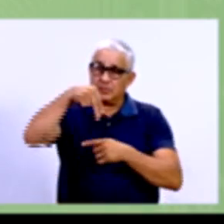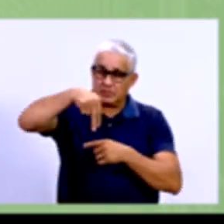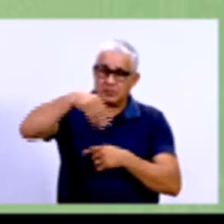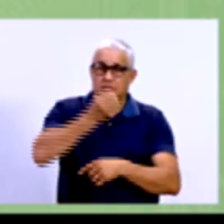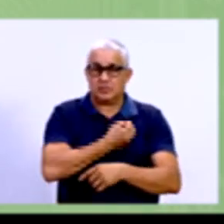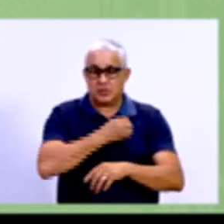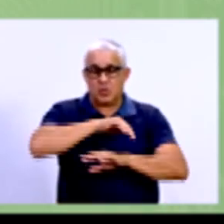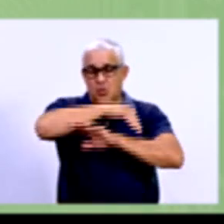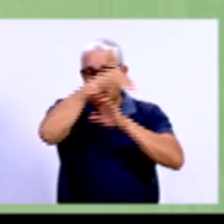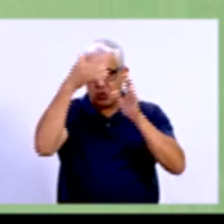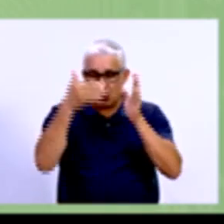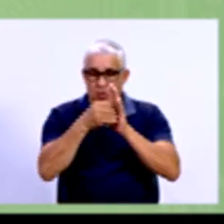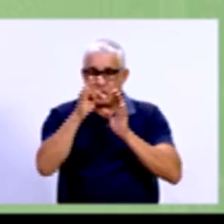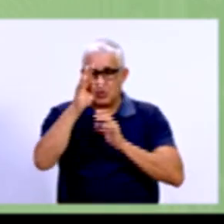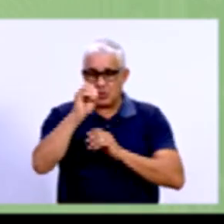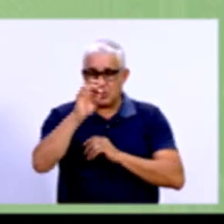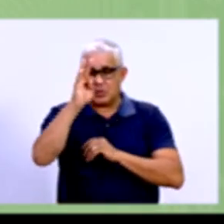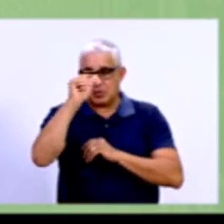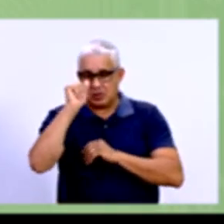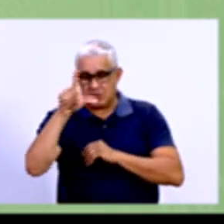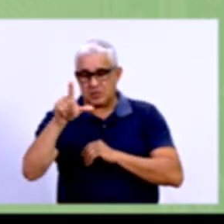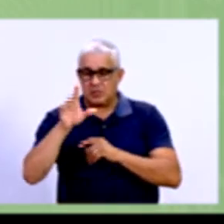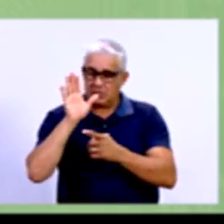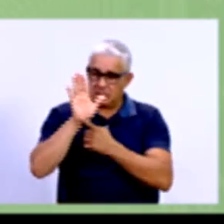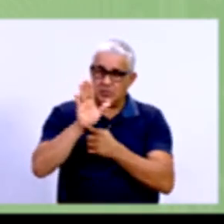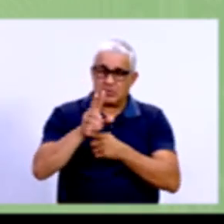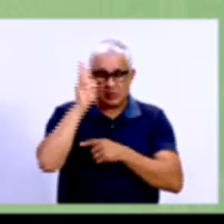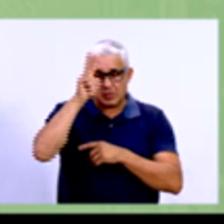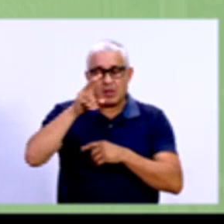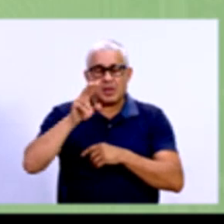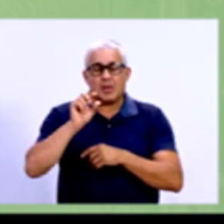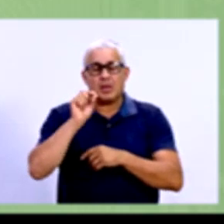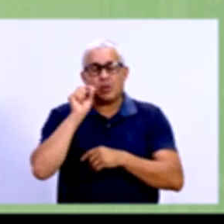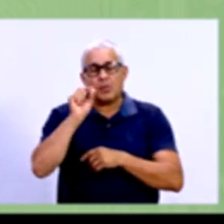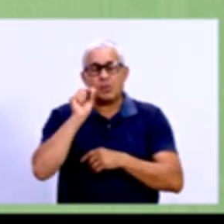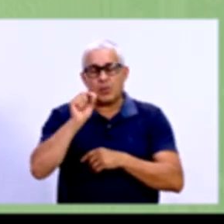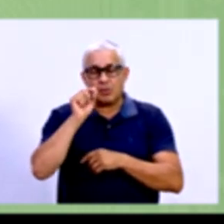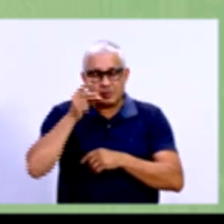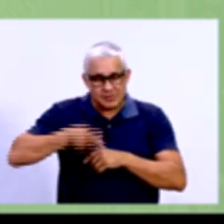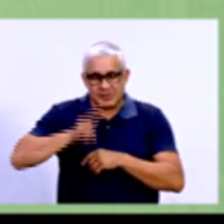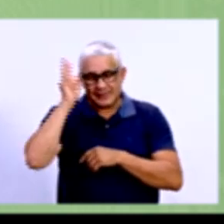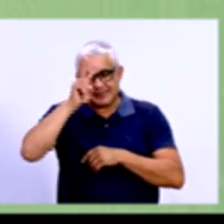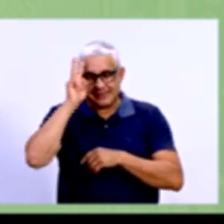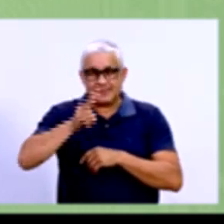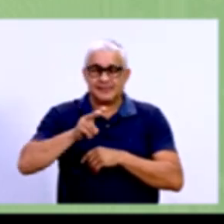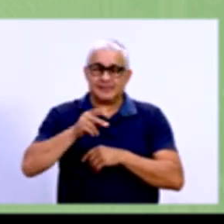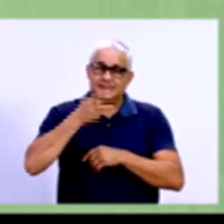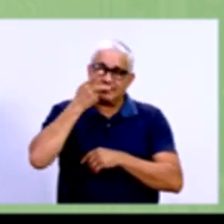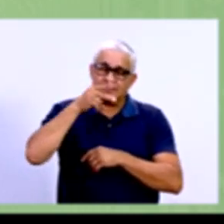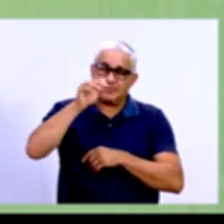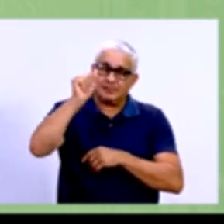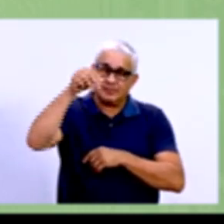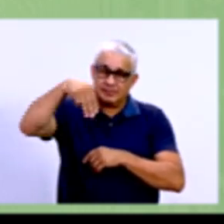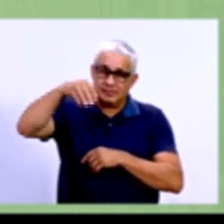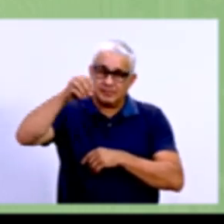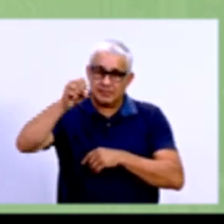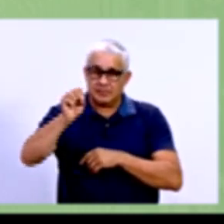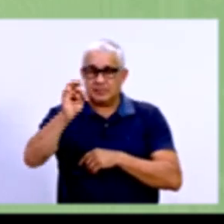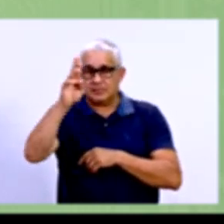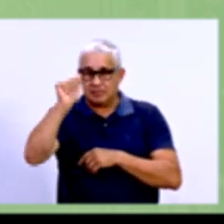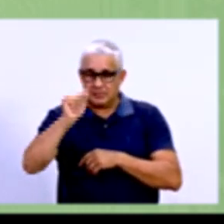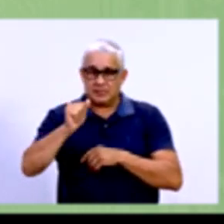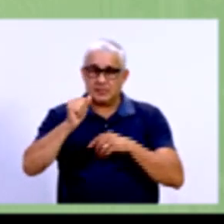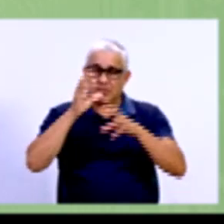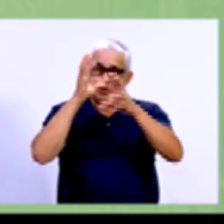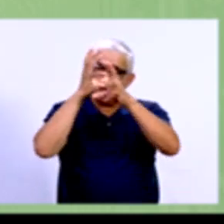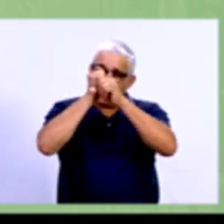número total da amostra. A gente sempre relembrando que sempre quando a gente está falando de amostra, que a gente está mostrando aquelas